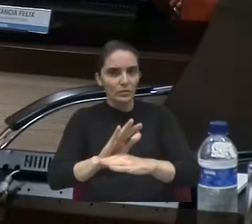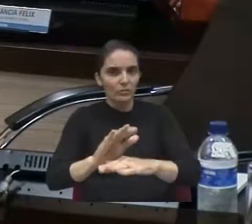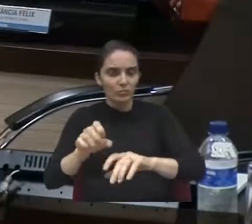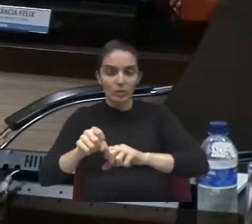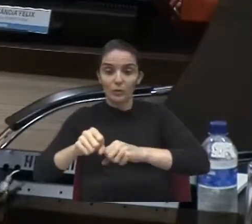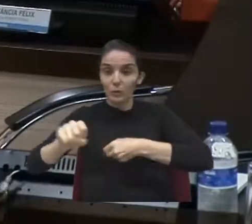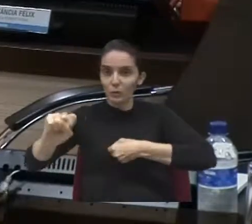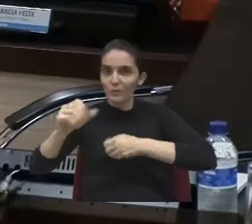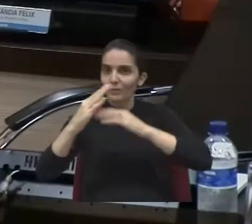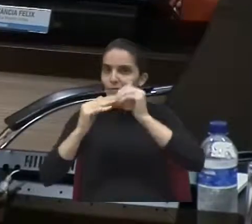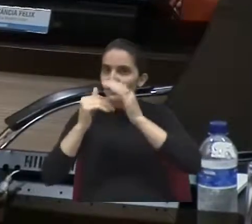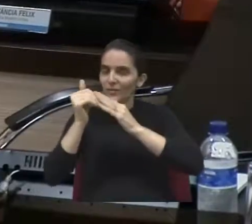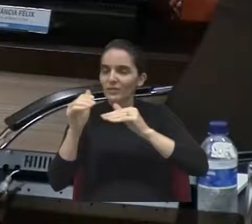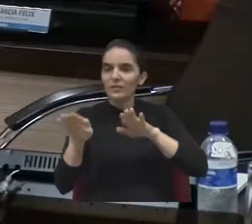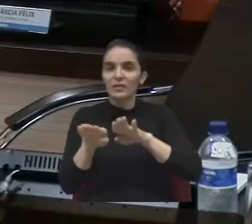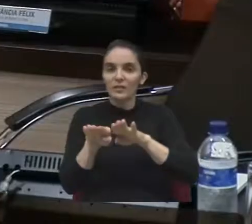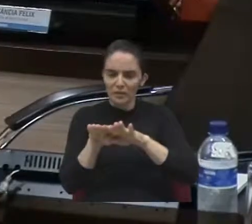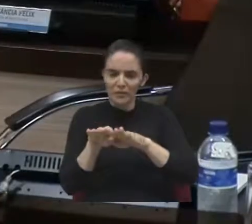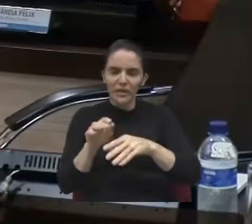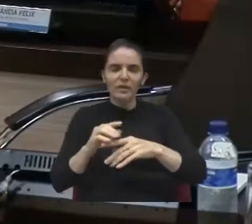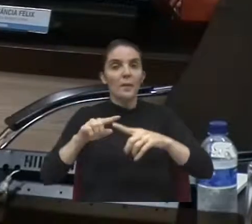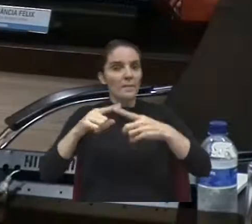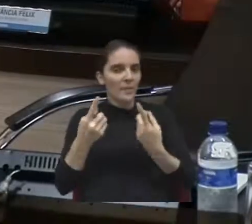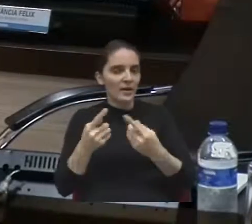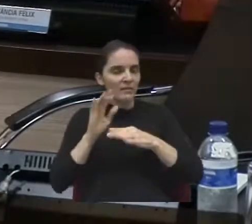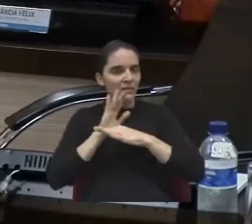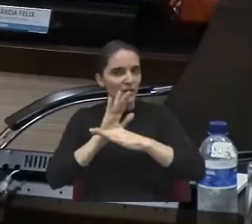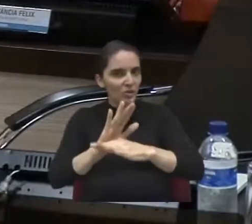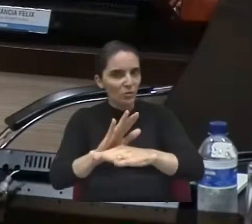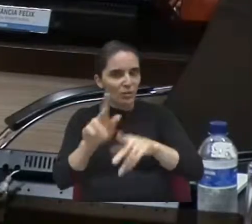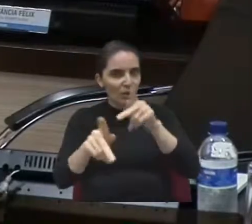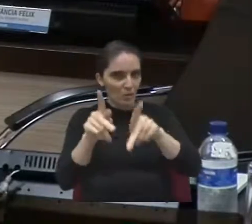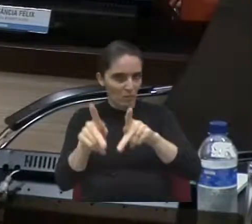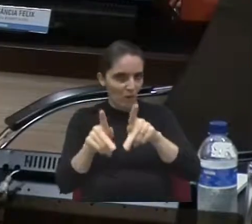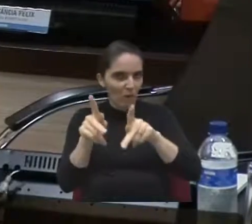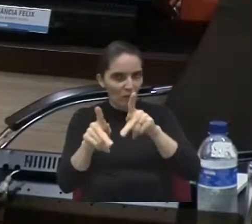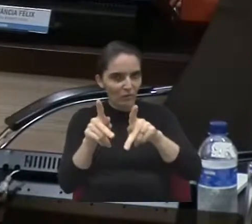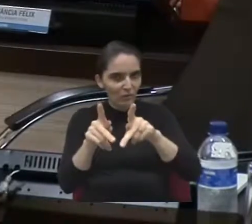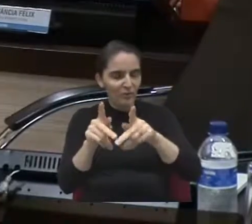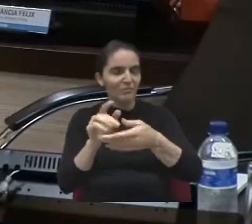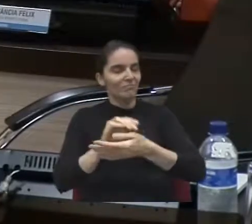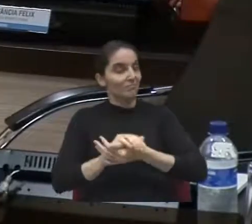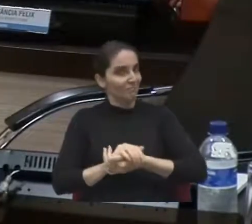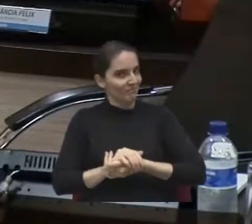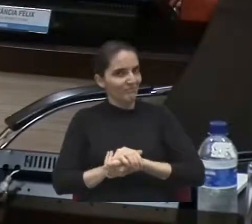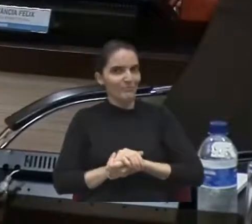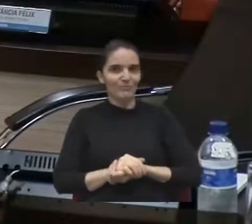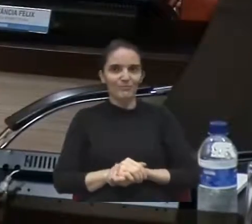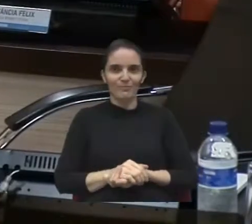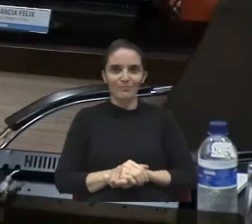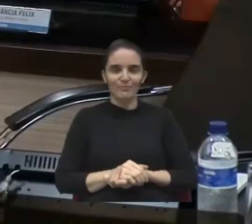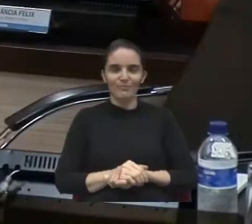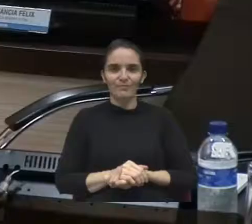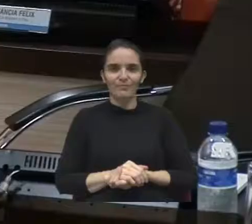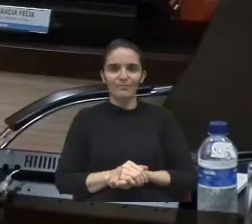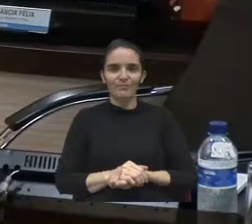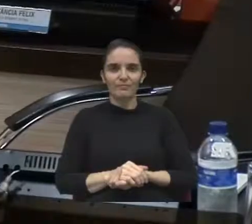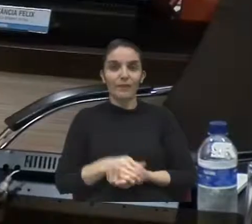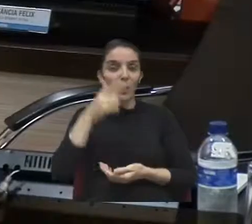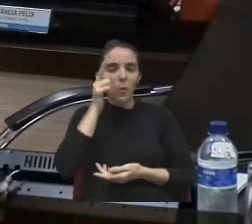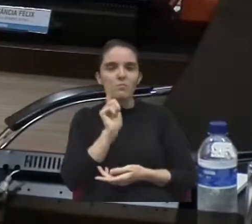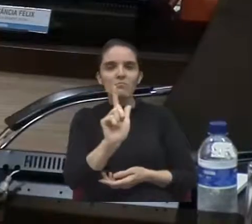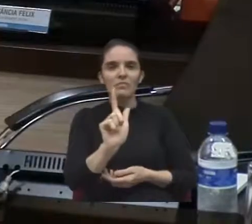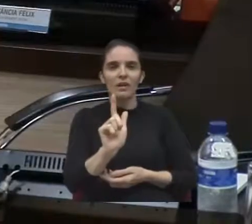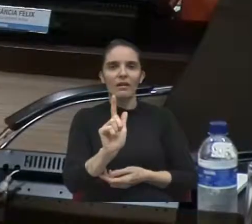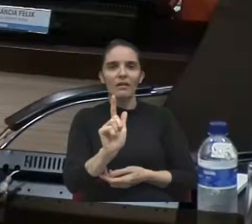pode ter um proveito para a atividade política, quando consegue se casar isso, eu acho que é um